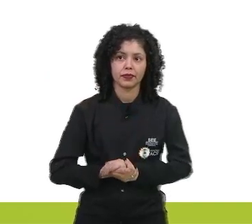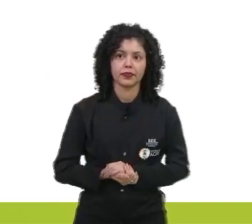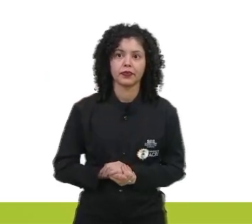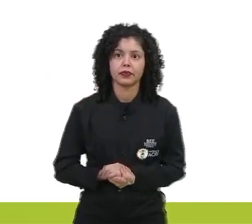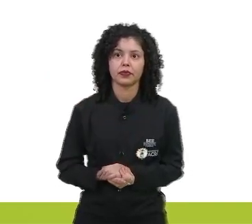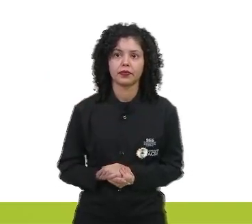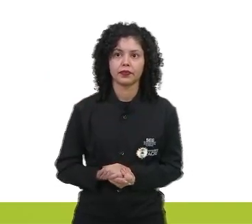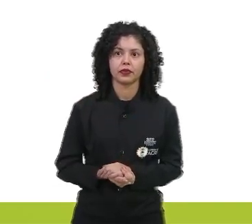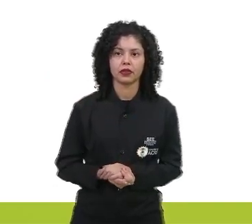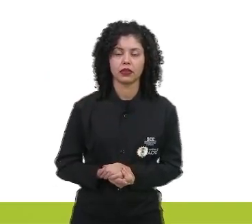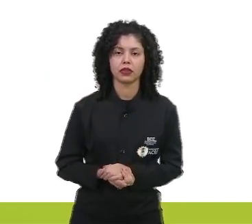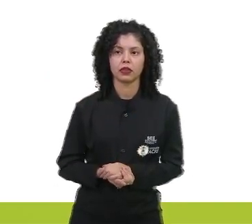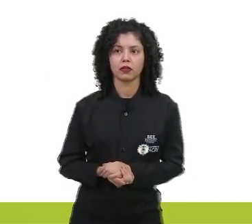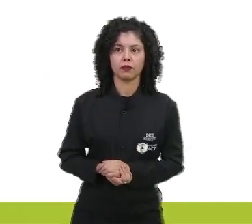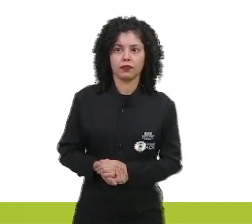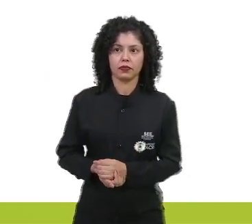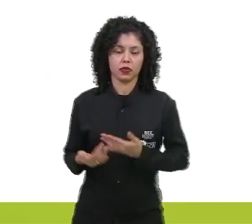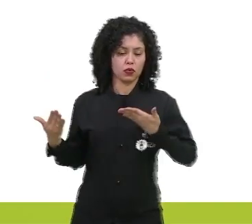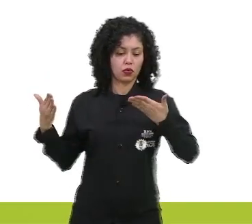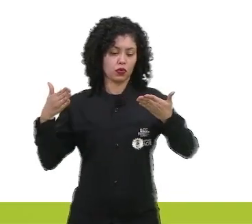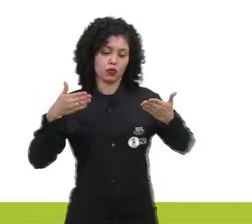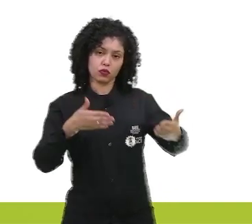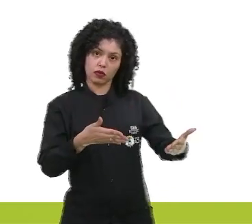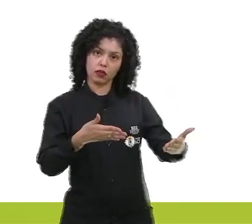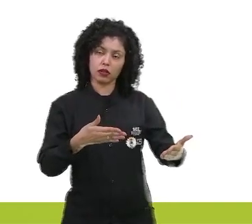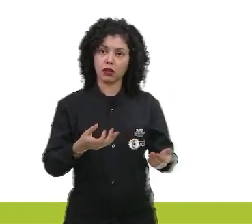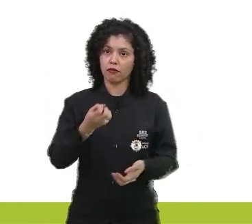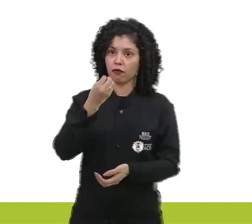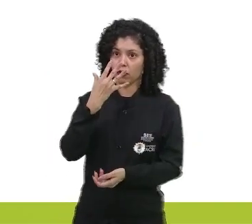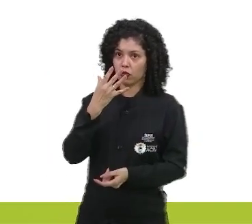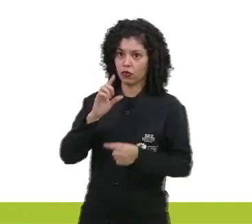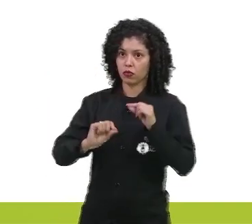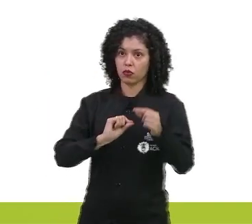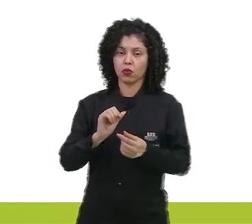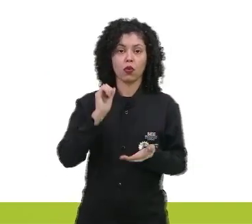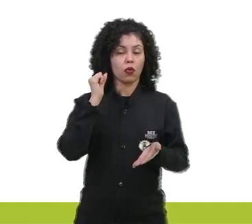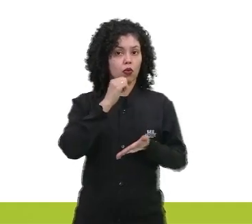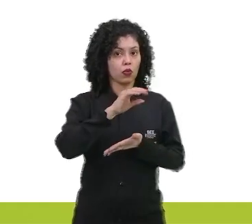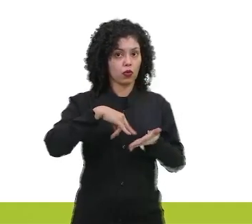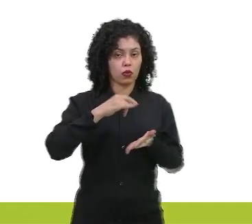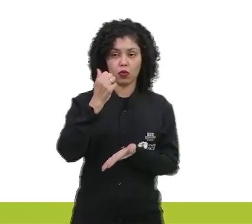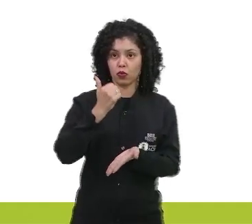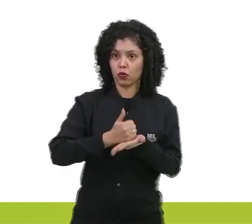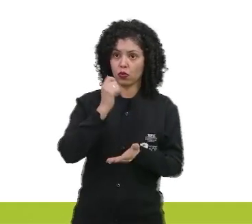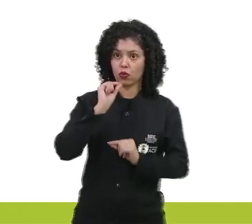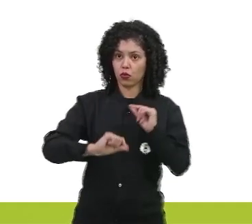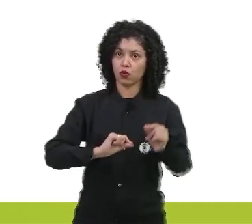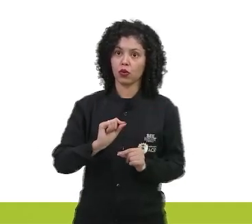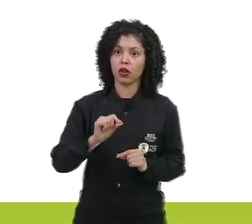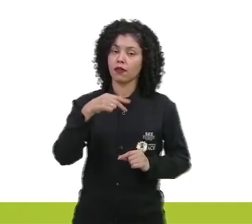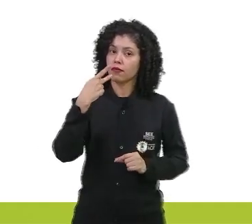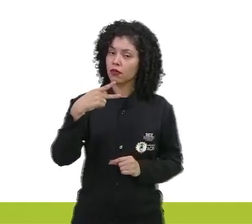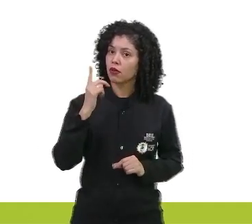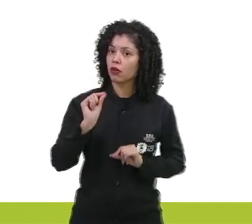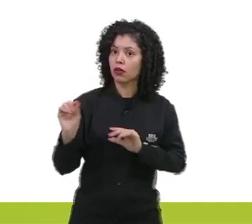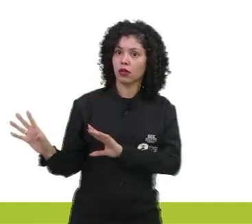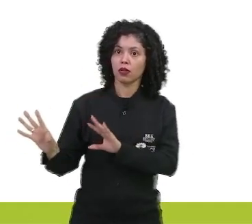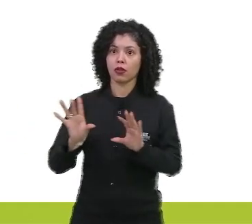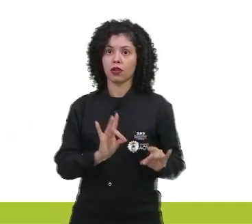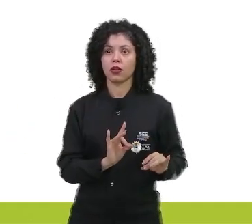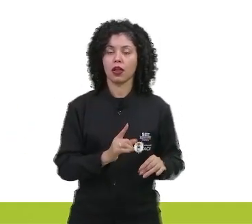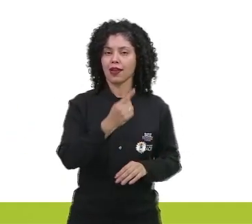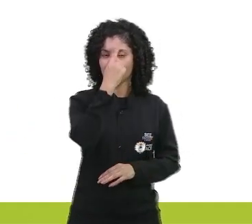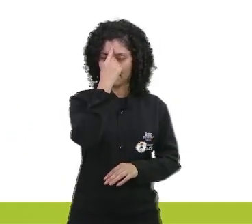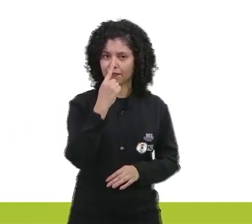a sociedade. O objetivo da fotografia documental é contar uma história através